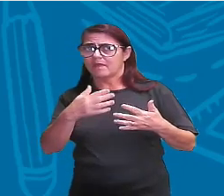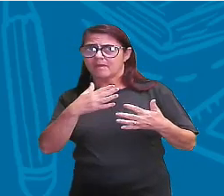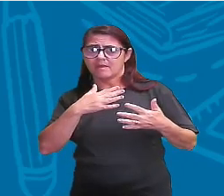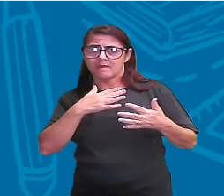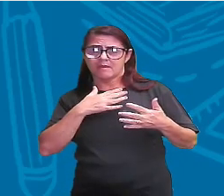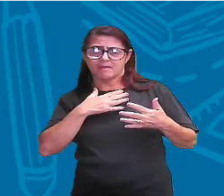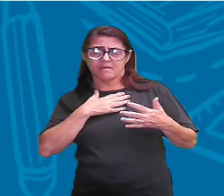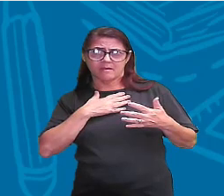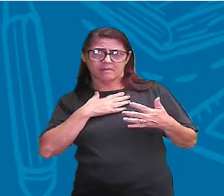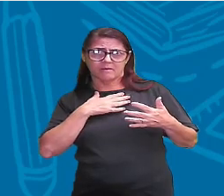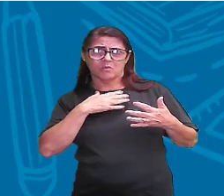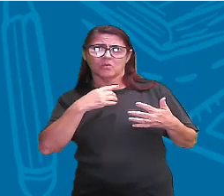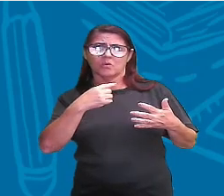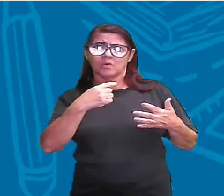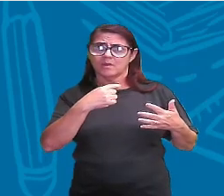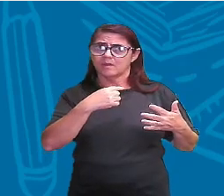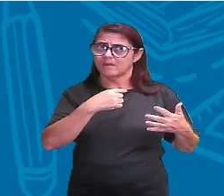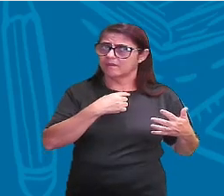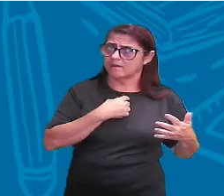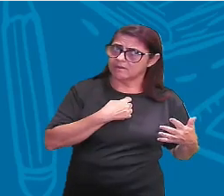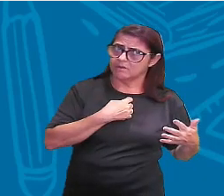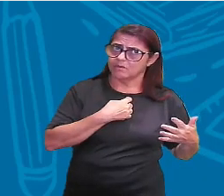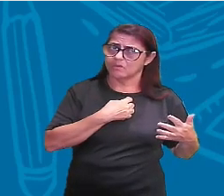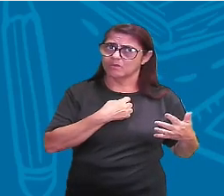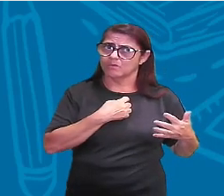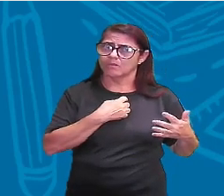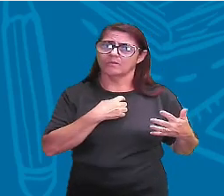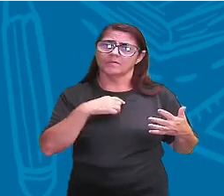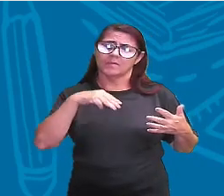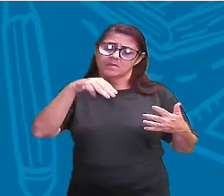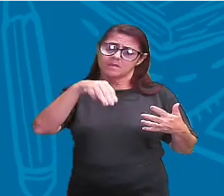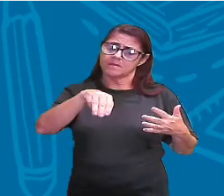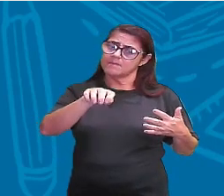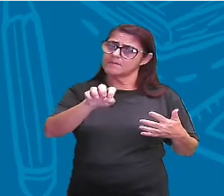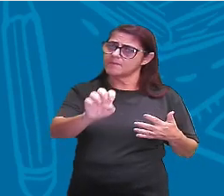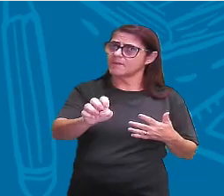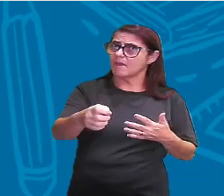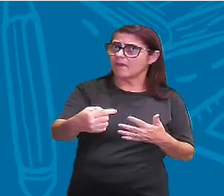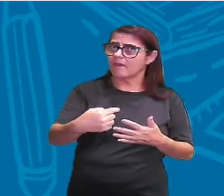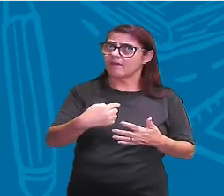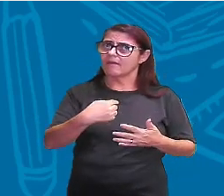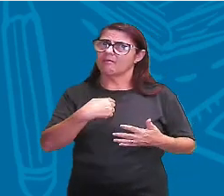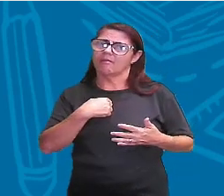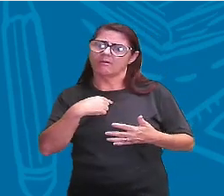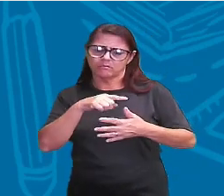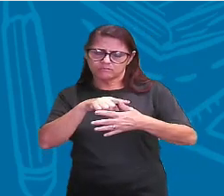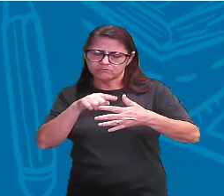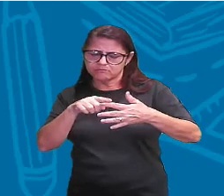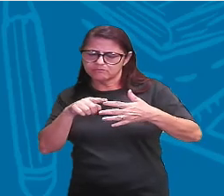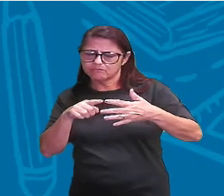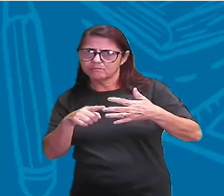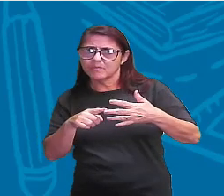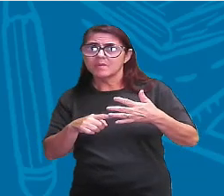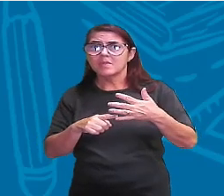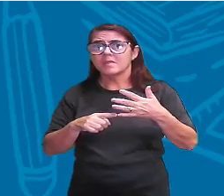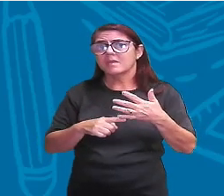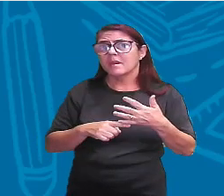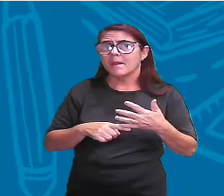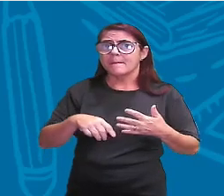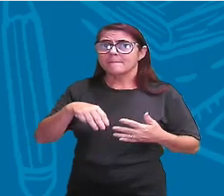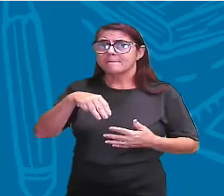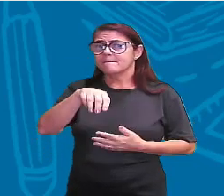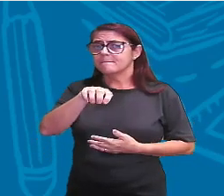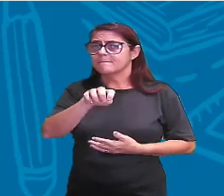eu. Eu, me, está relacionado aí ao me, que representa me, mim, comigo. Português